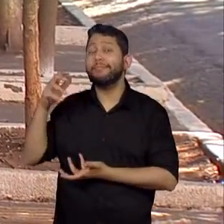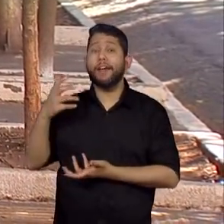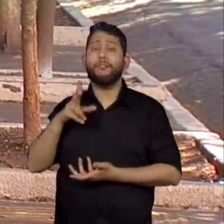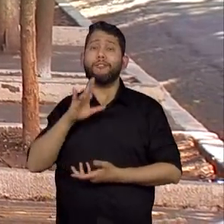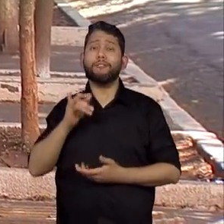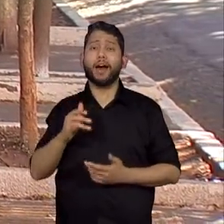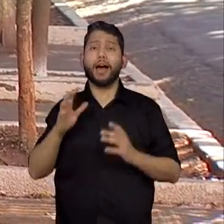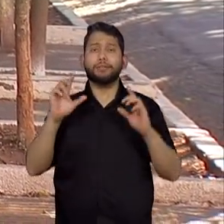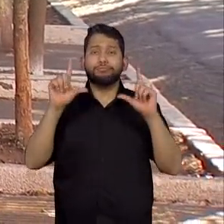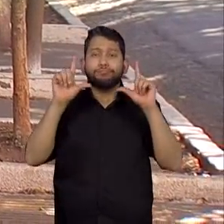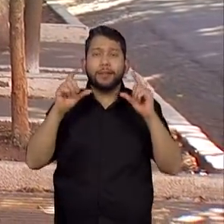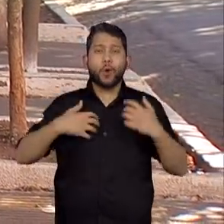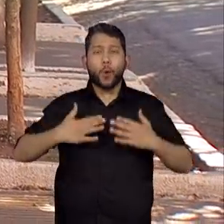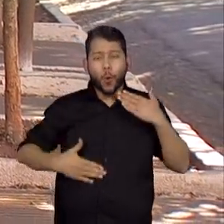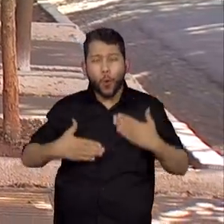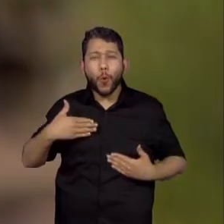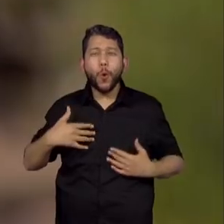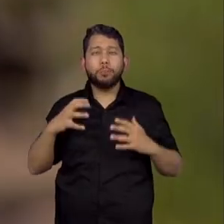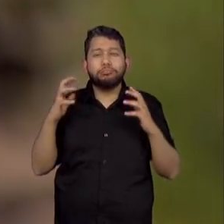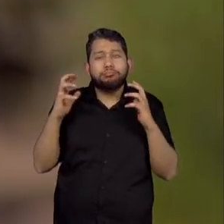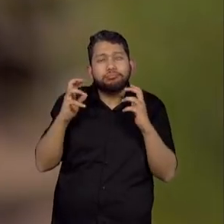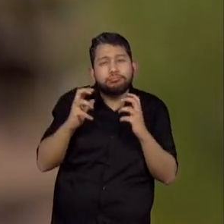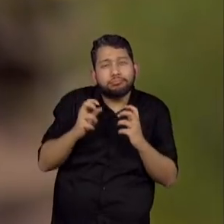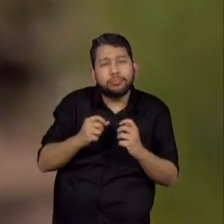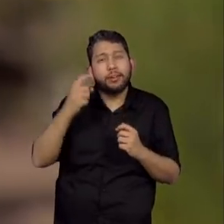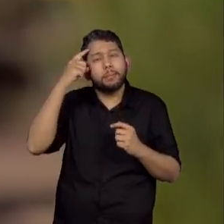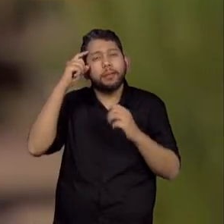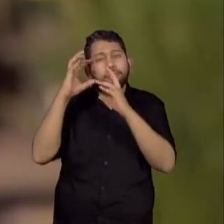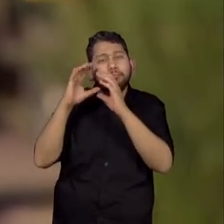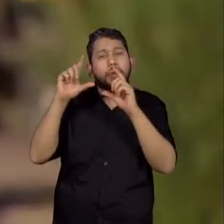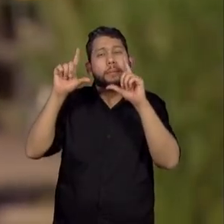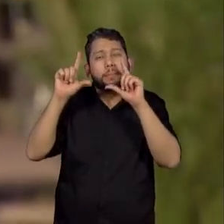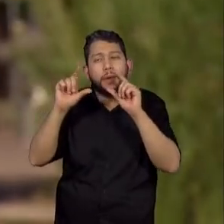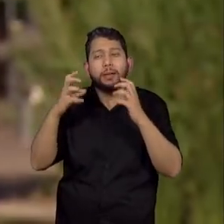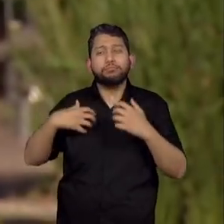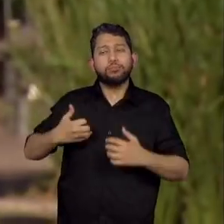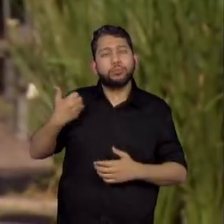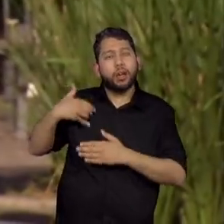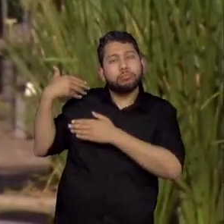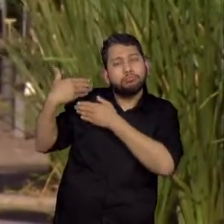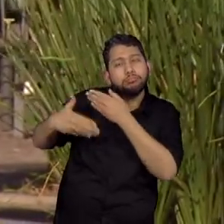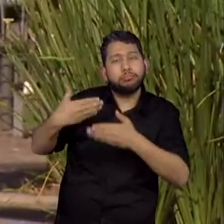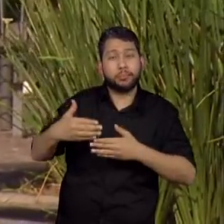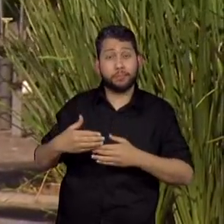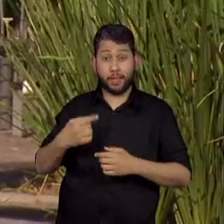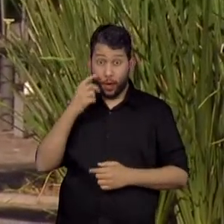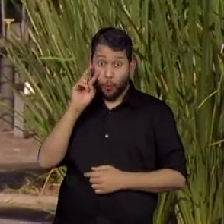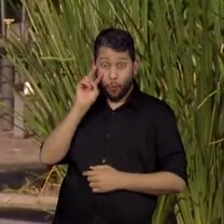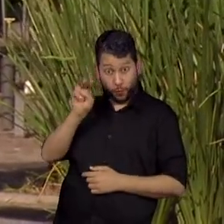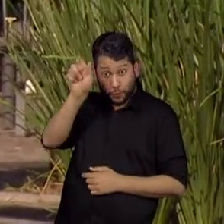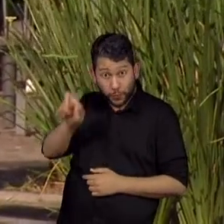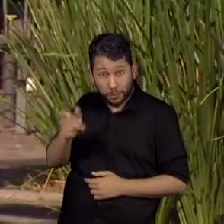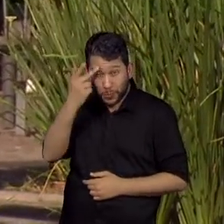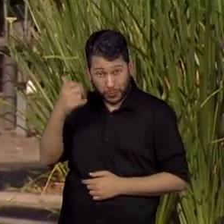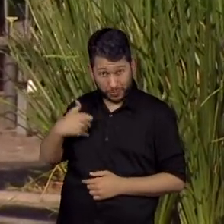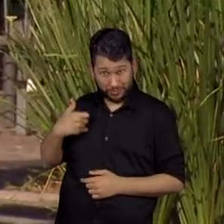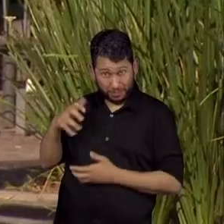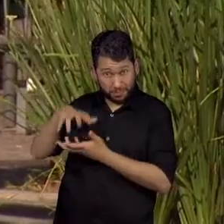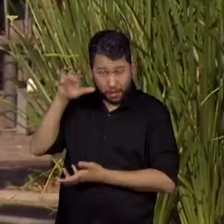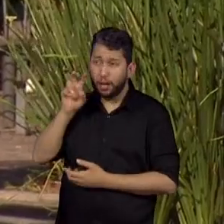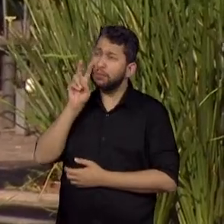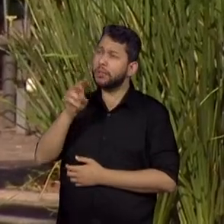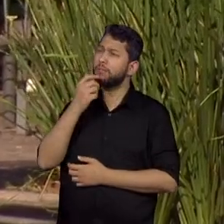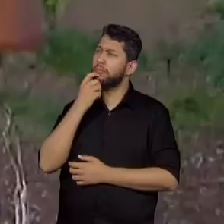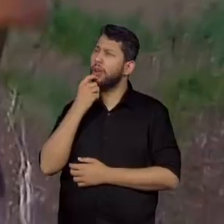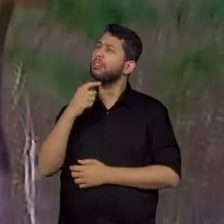idosos e descobri que eles tinham um modo de vida muito bom, e que eles permaneciam ativos, eles